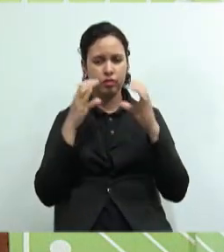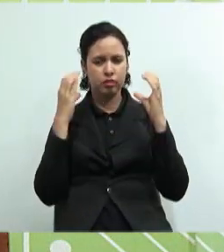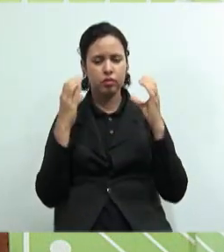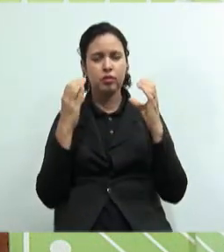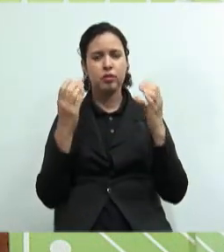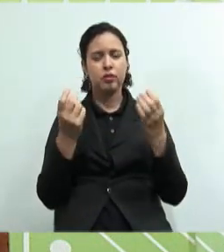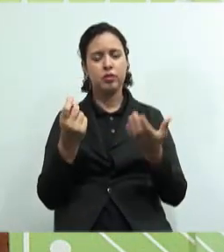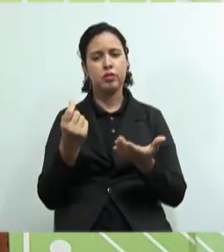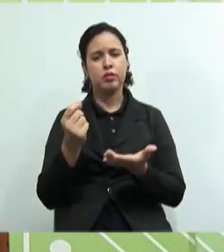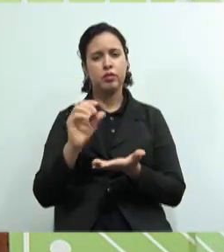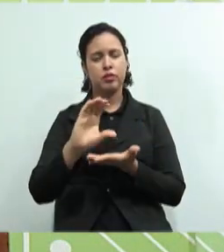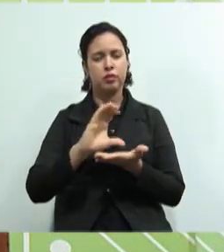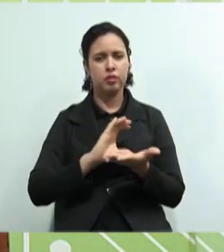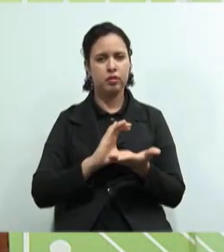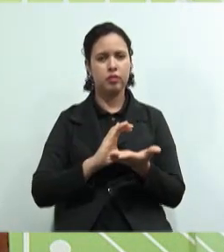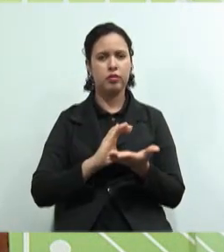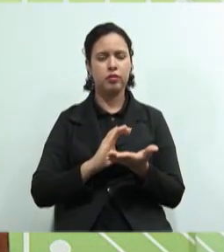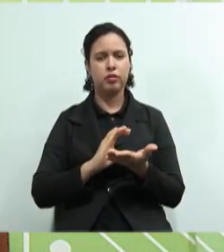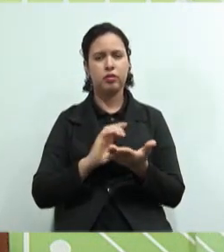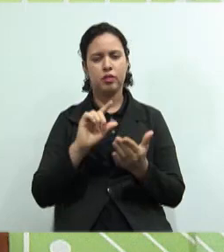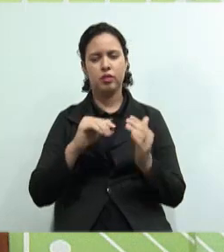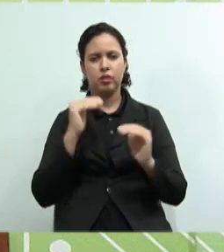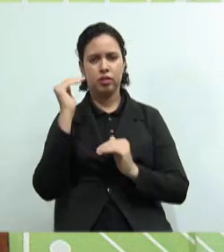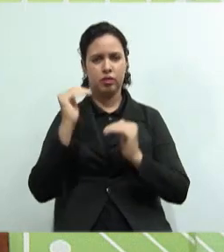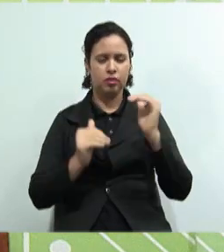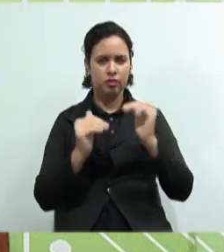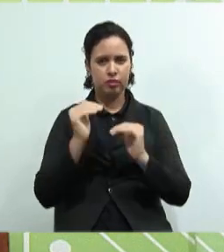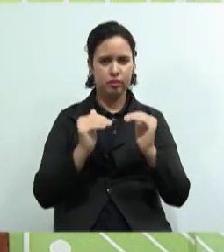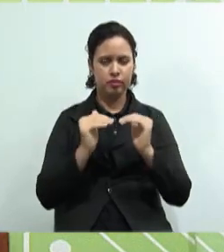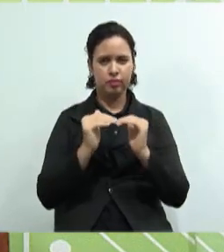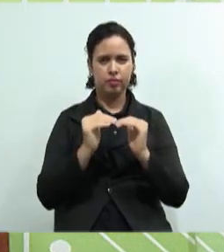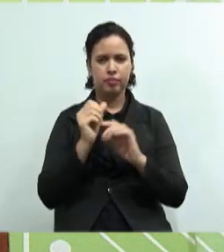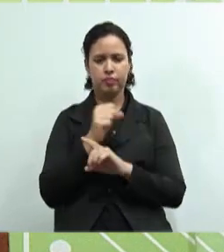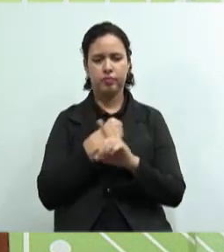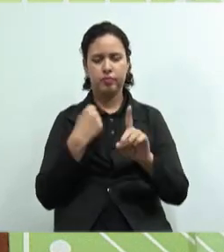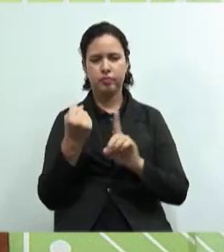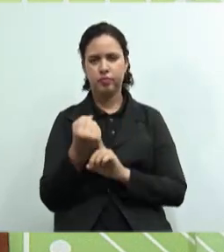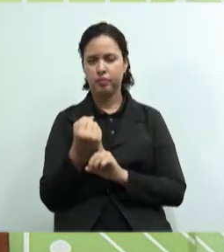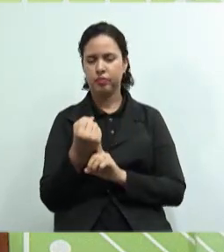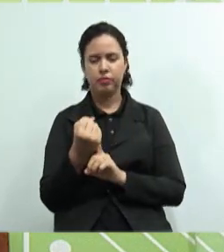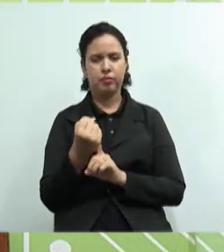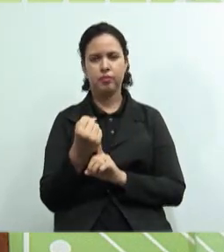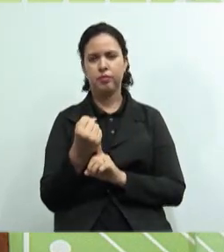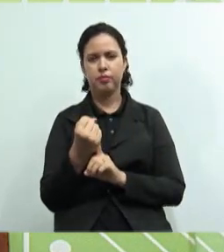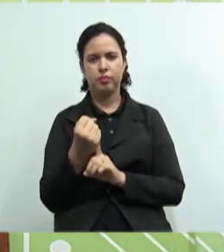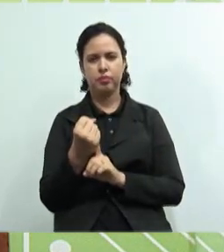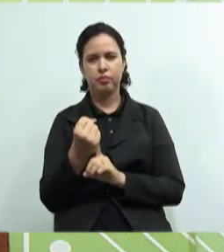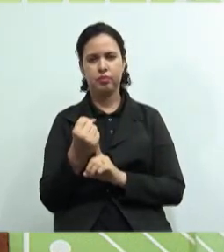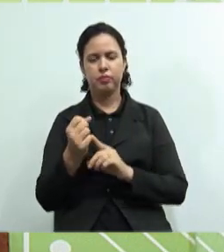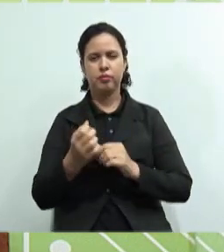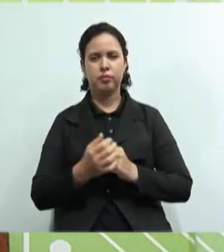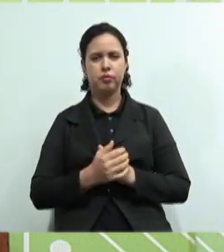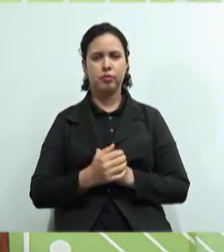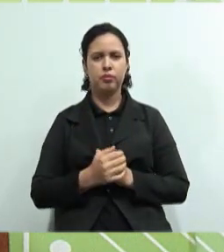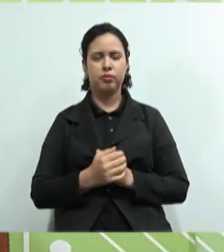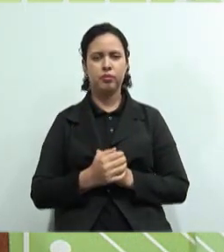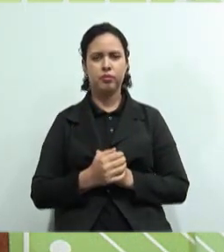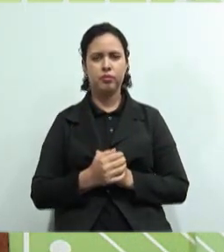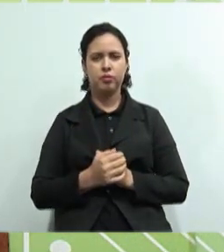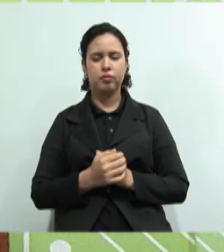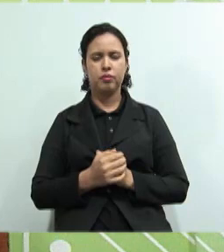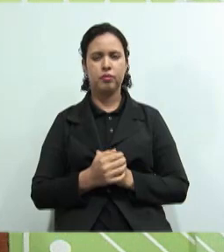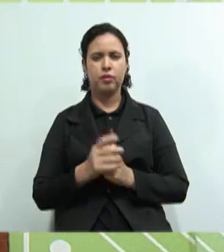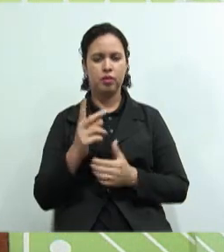aí, a gente está falando de igualdade social, ninguém está falando de uma opção que fuja essa questão do capitalismo. Essa é uma questão que